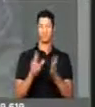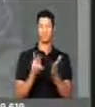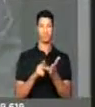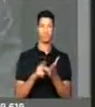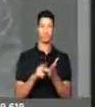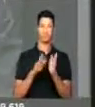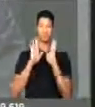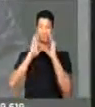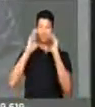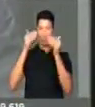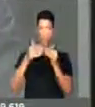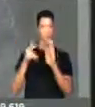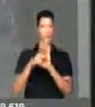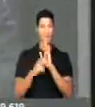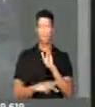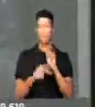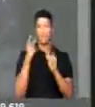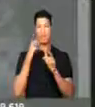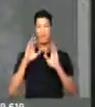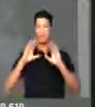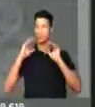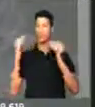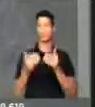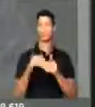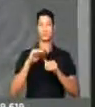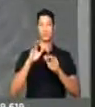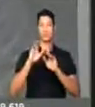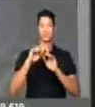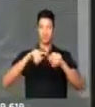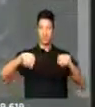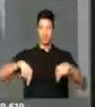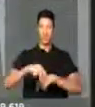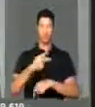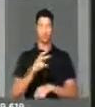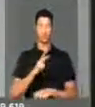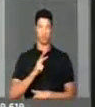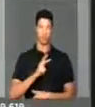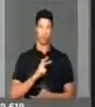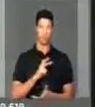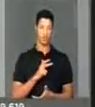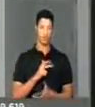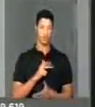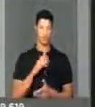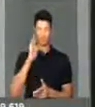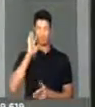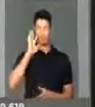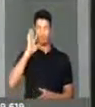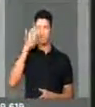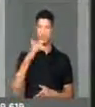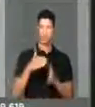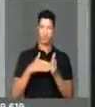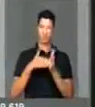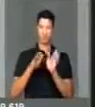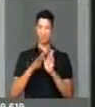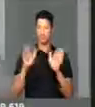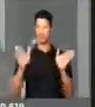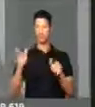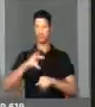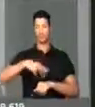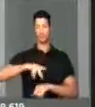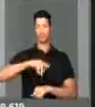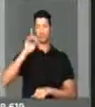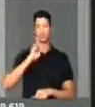verdadeiras vocações para, em conchavos e em gabinetes privados, se decidirem os destinos da nação e